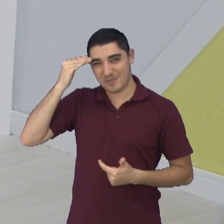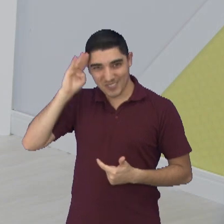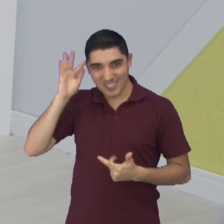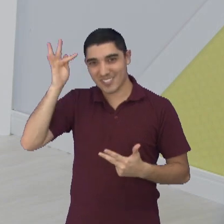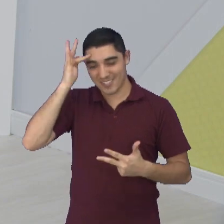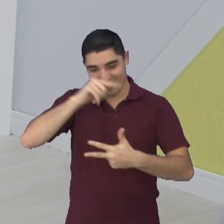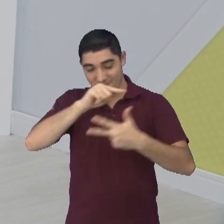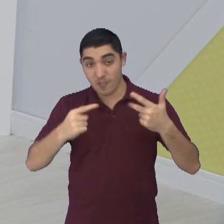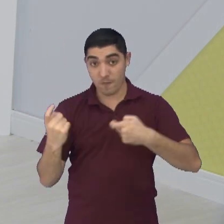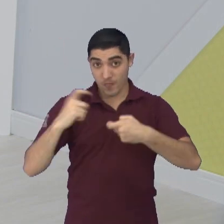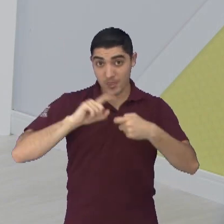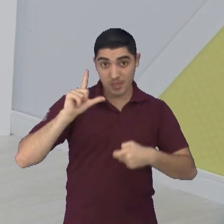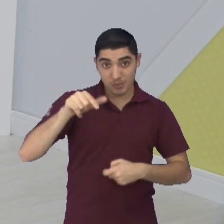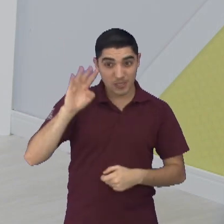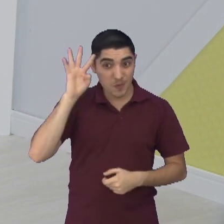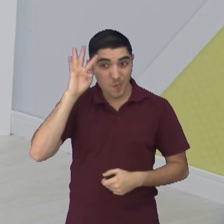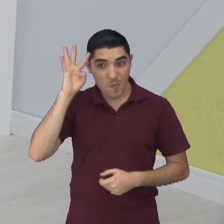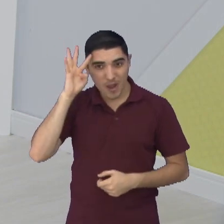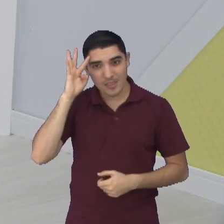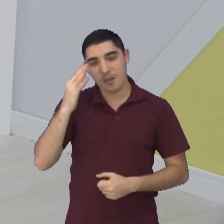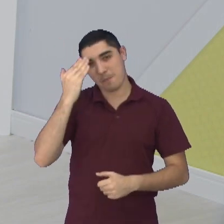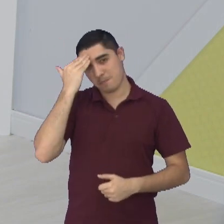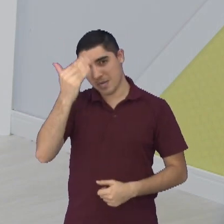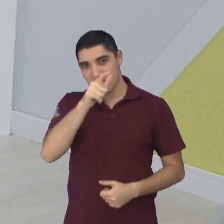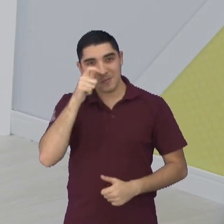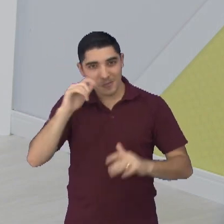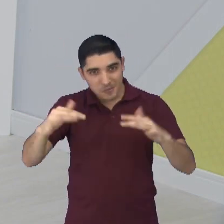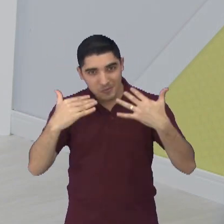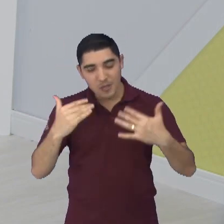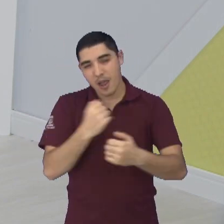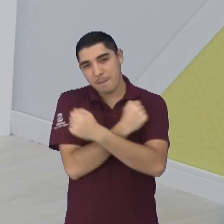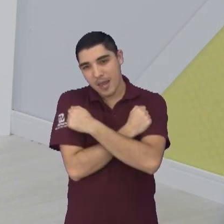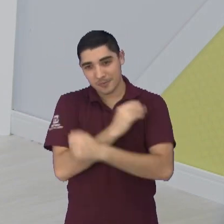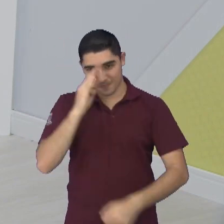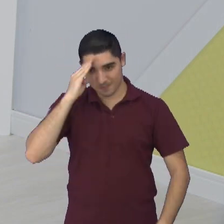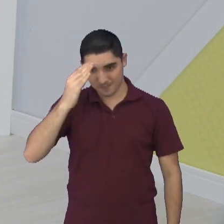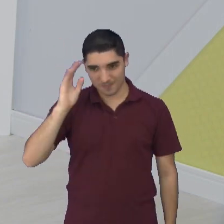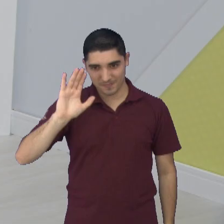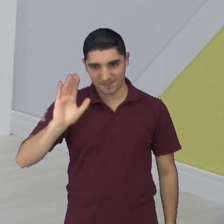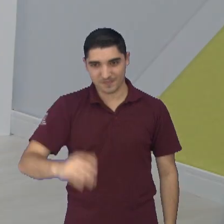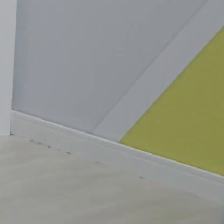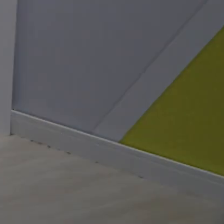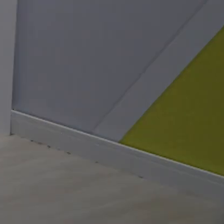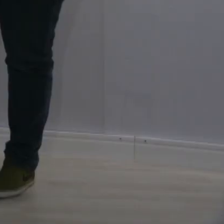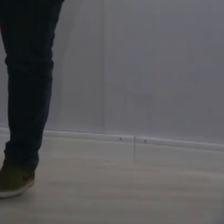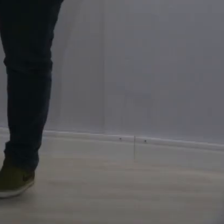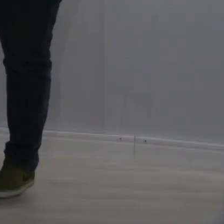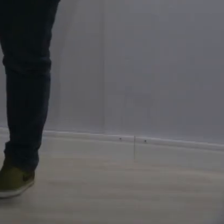equipe, a gente volta na próxima quarta-feira. Obrigado pela audiência, grande abraço, até lá, tchau, tchau.